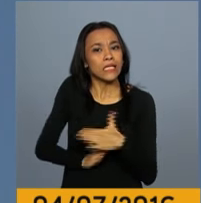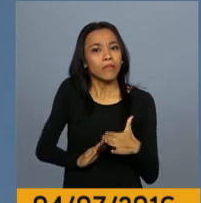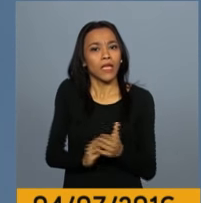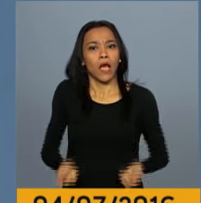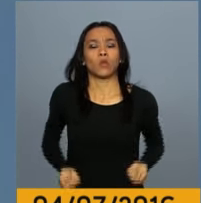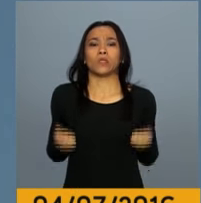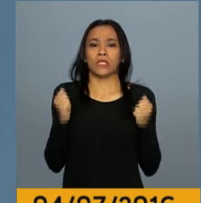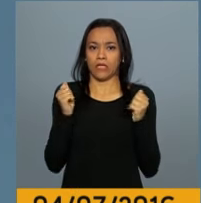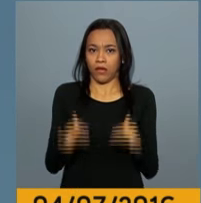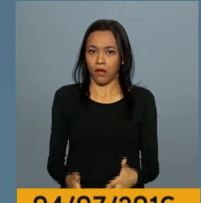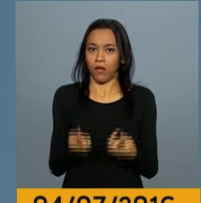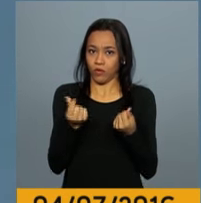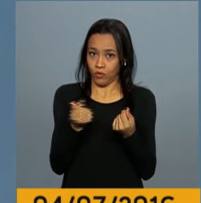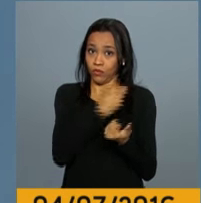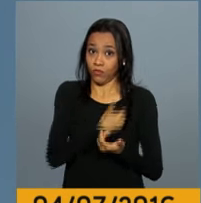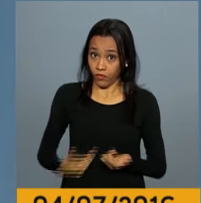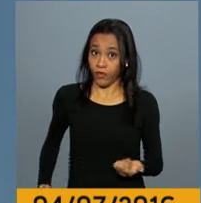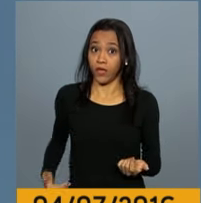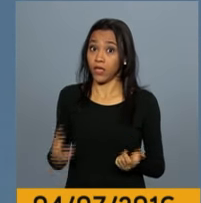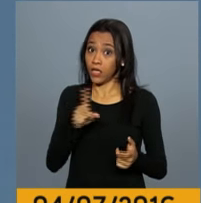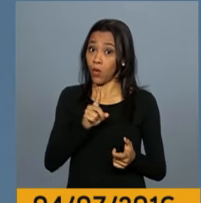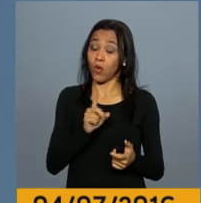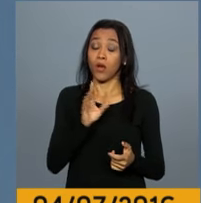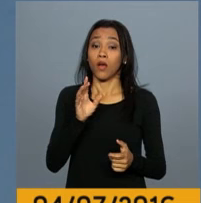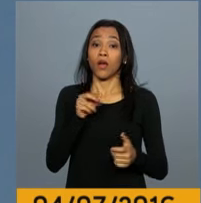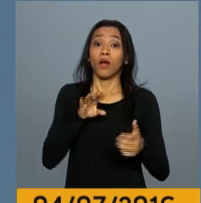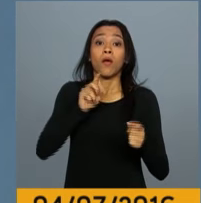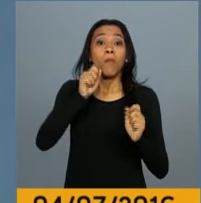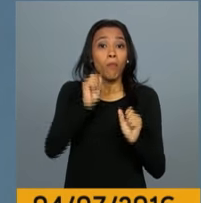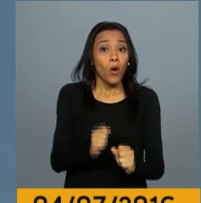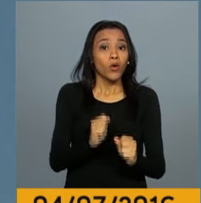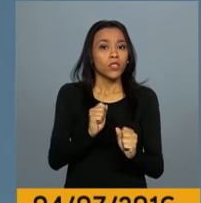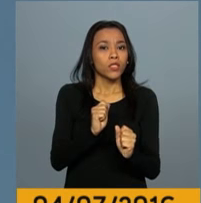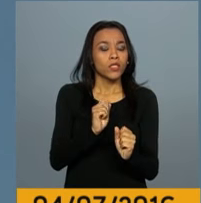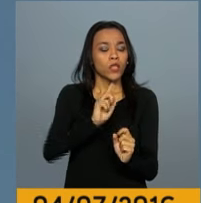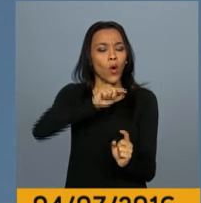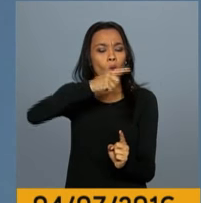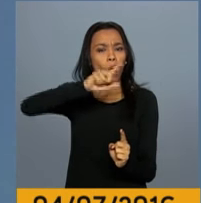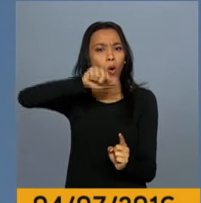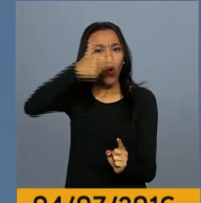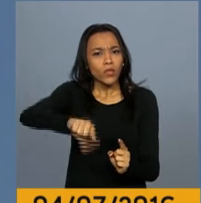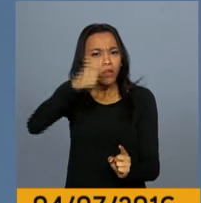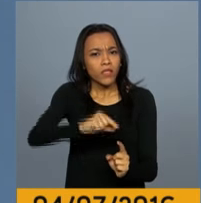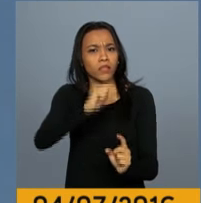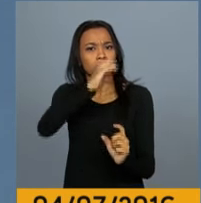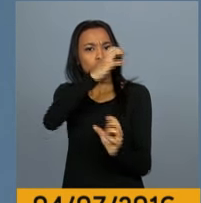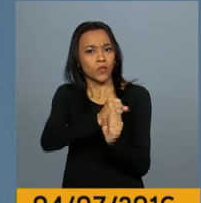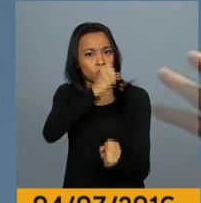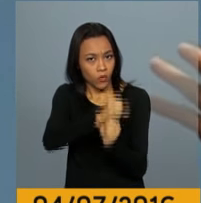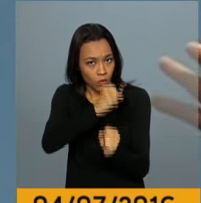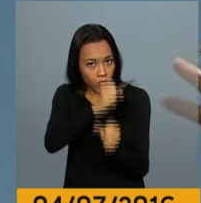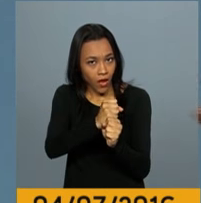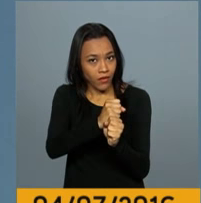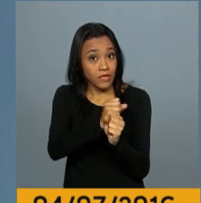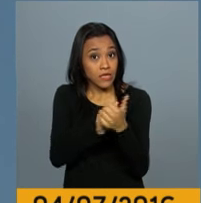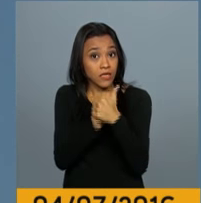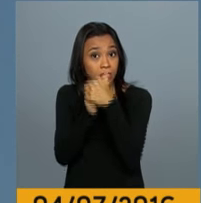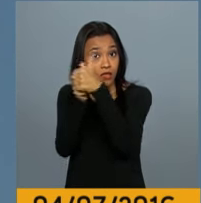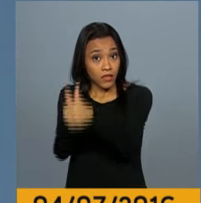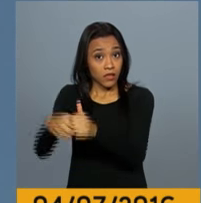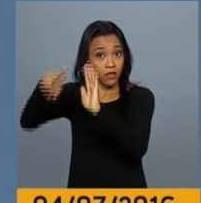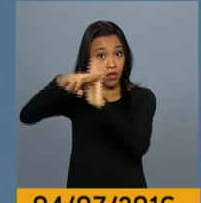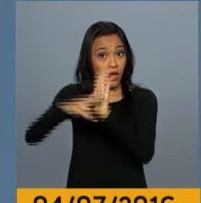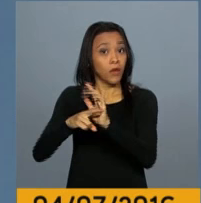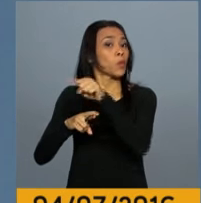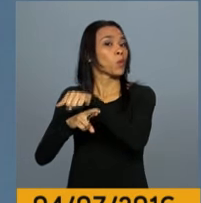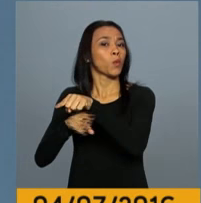seja, de um ano para o outro, você só pode reequacionar o orçamento com base na inflação, nada mais do que a